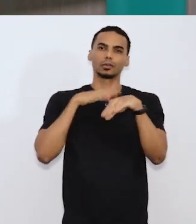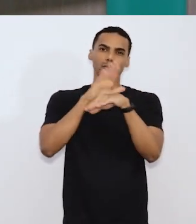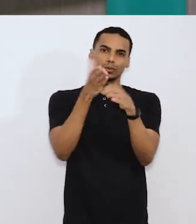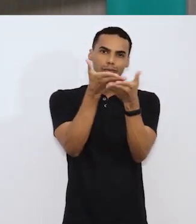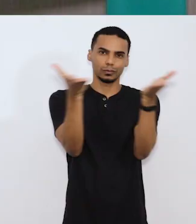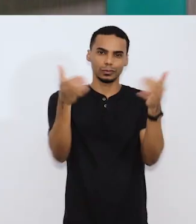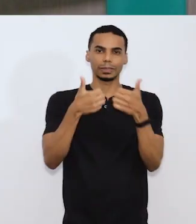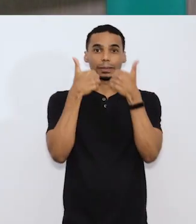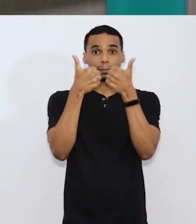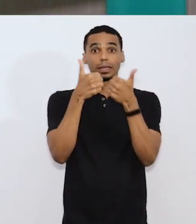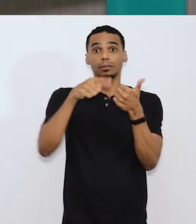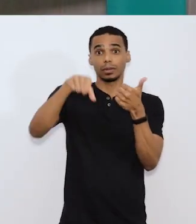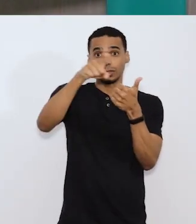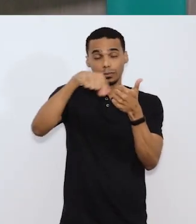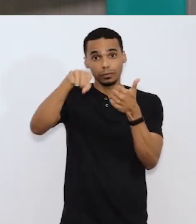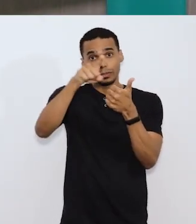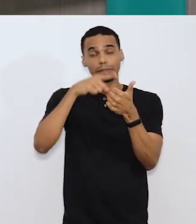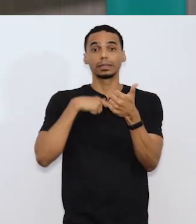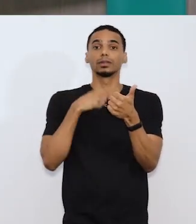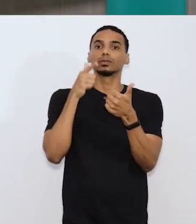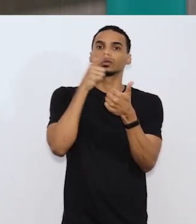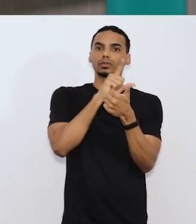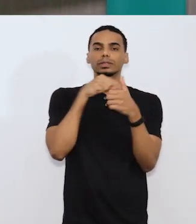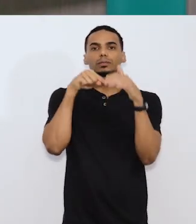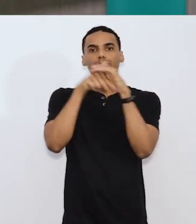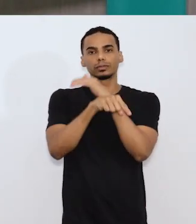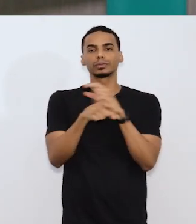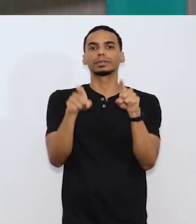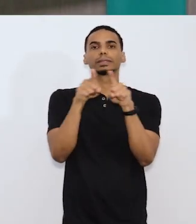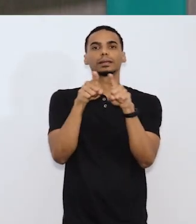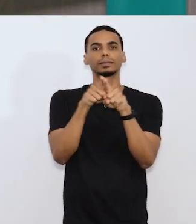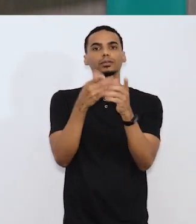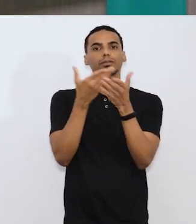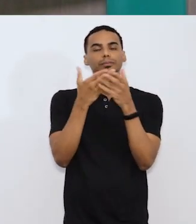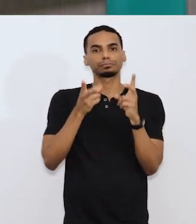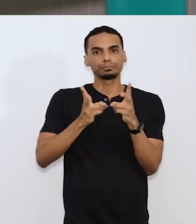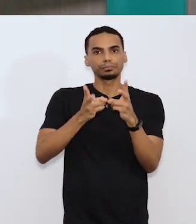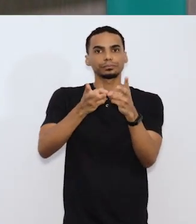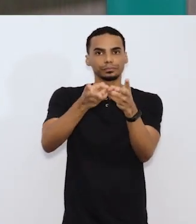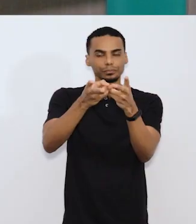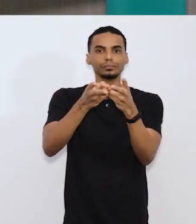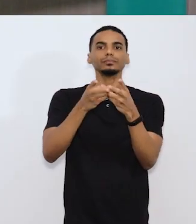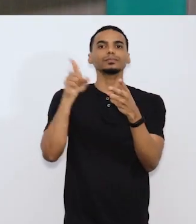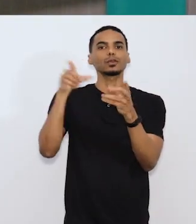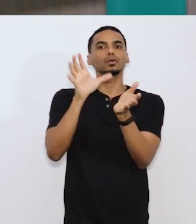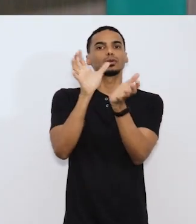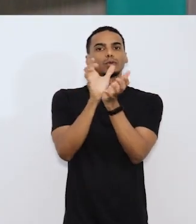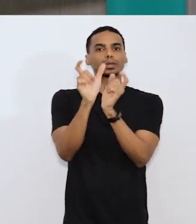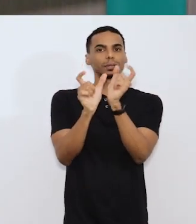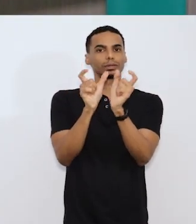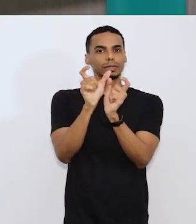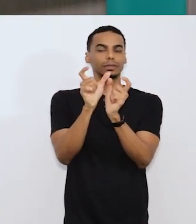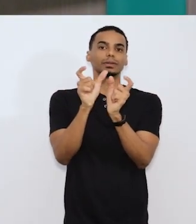com vocês para que vocês tenham aprofundado e adiantado um pouco os estudos em relação a essa classe gramatical de